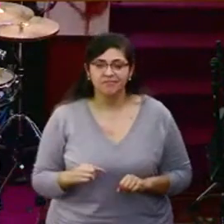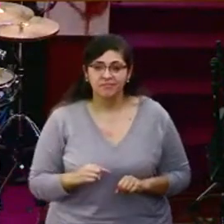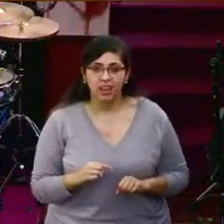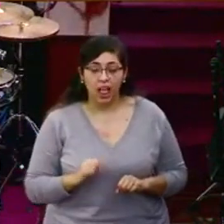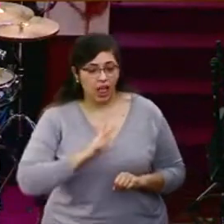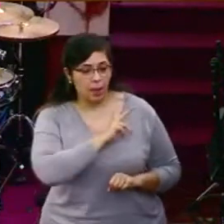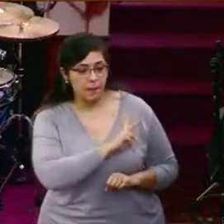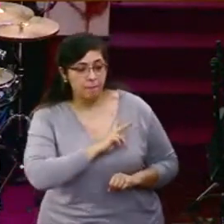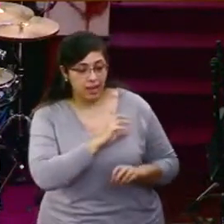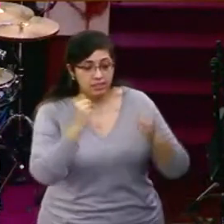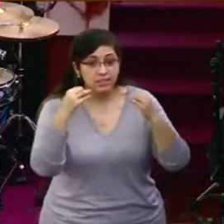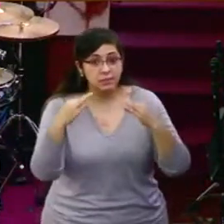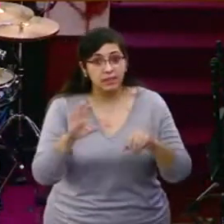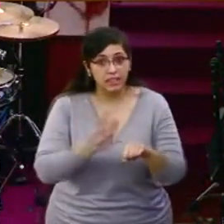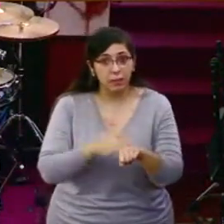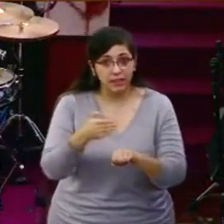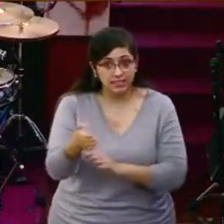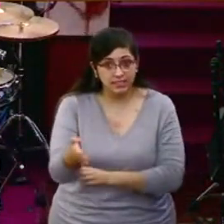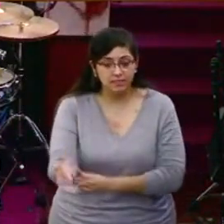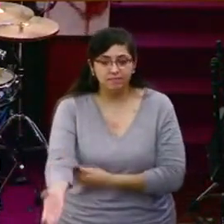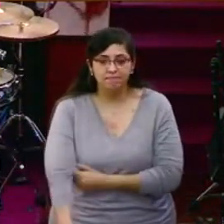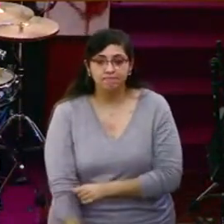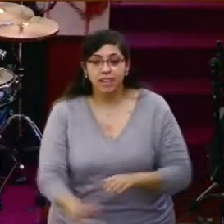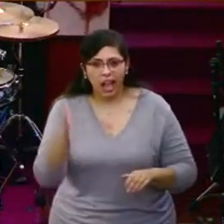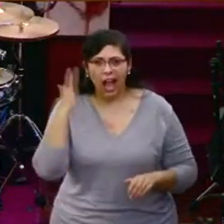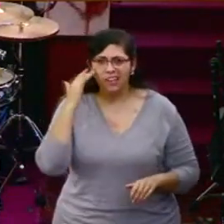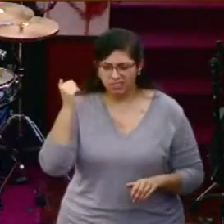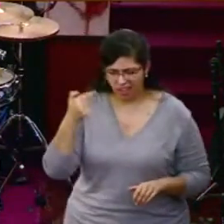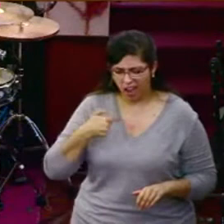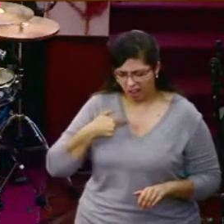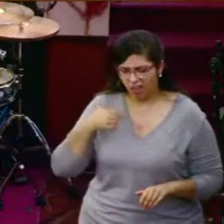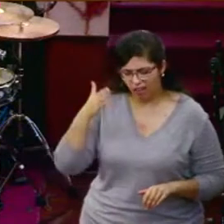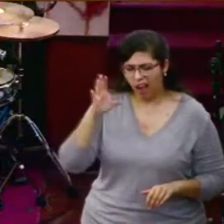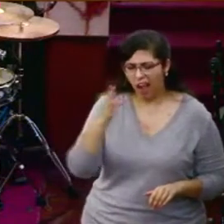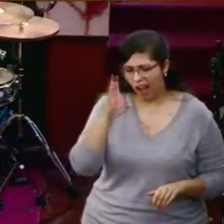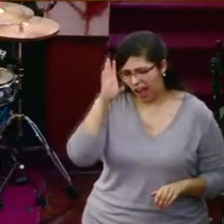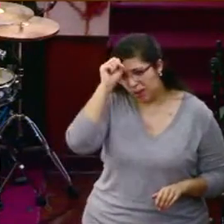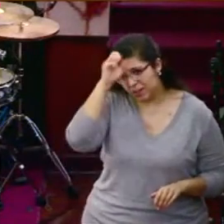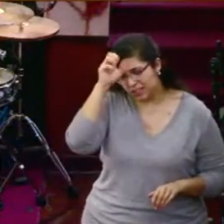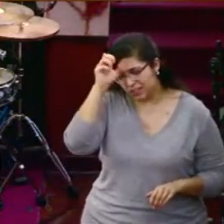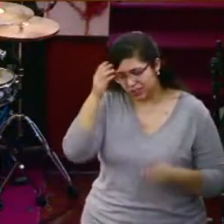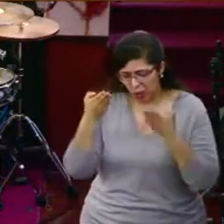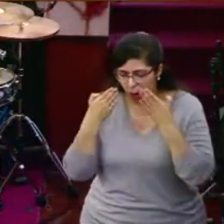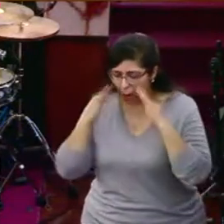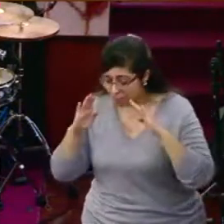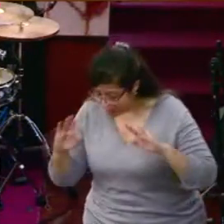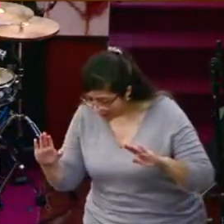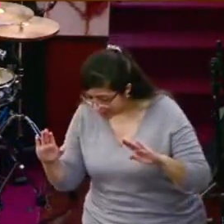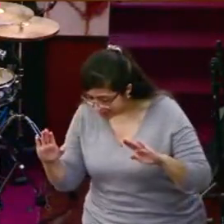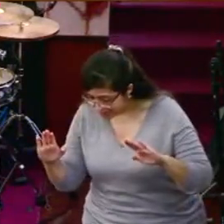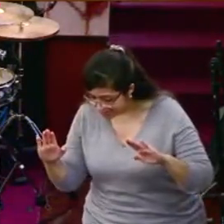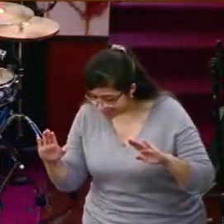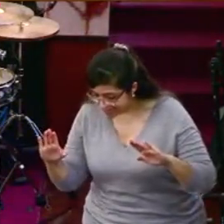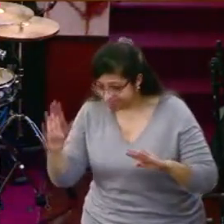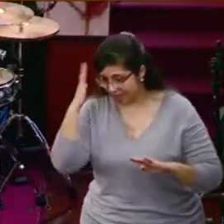pouco disso né ele diz tanto sei estar humilhado como também ser honrado a expressão aprendi